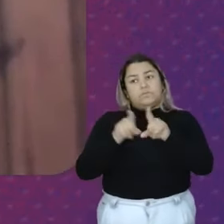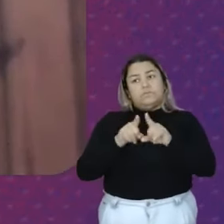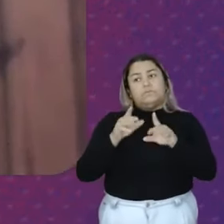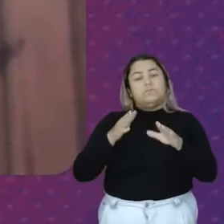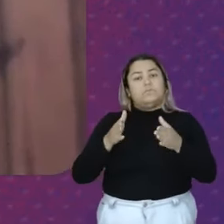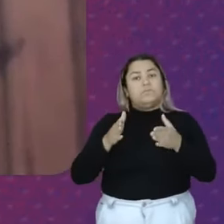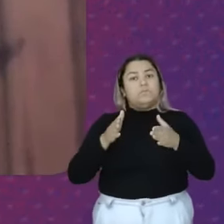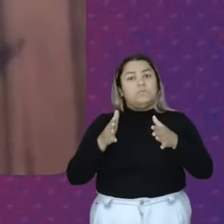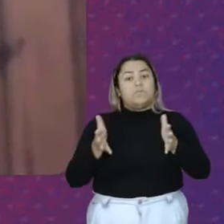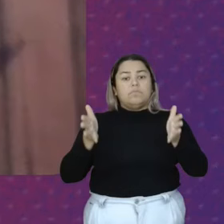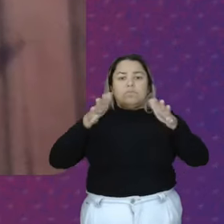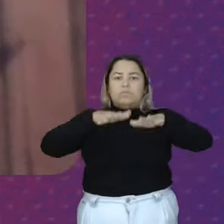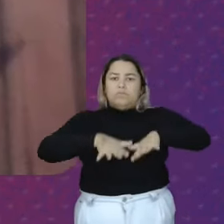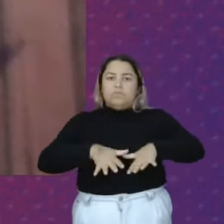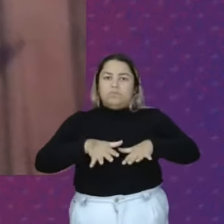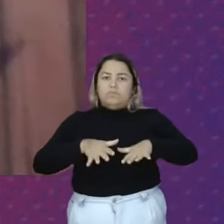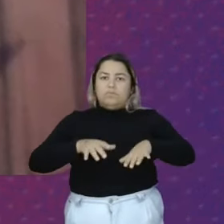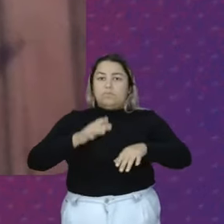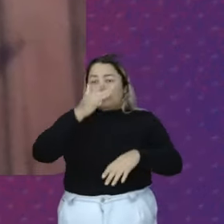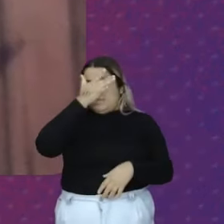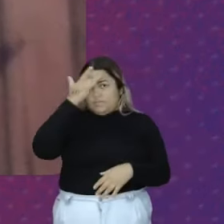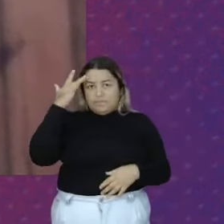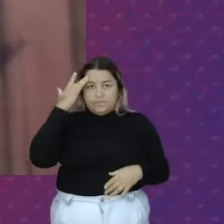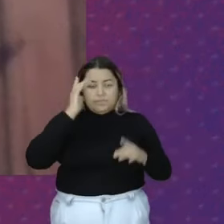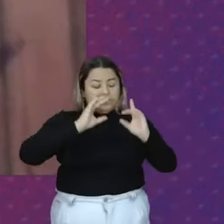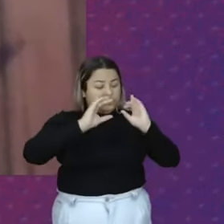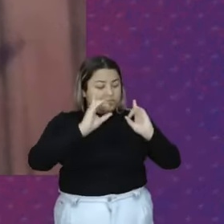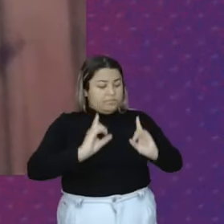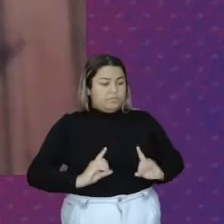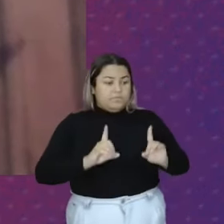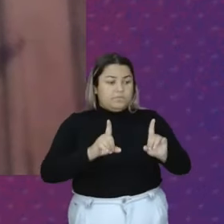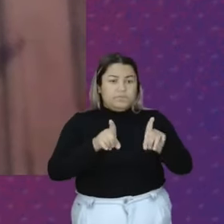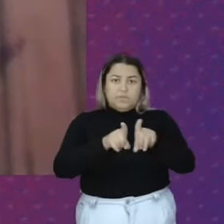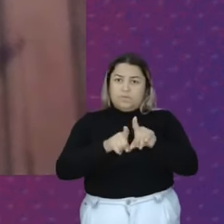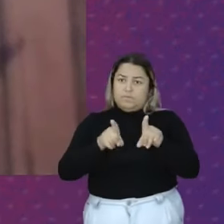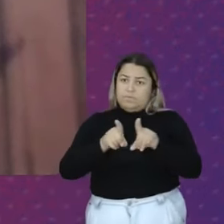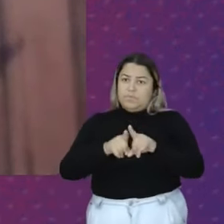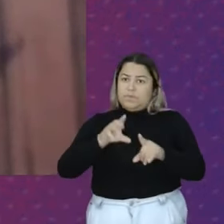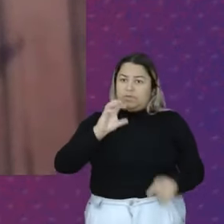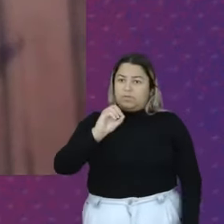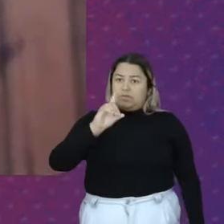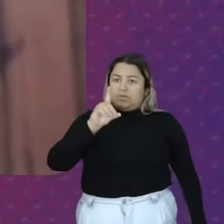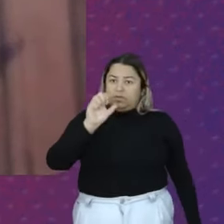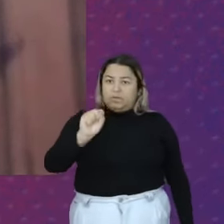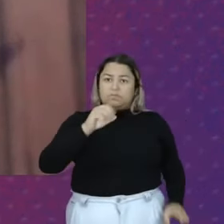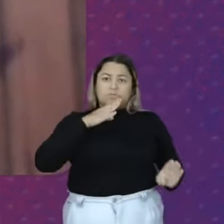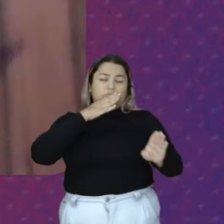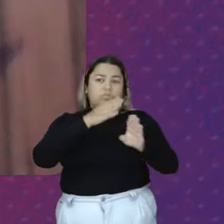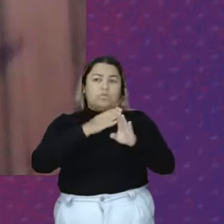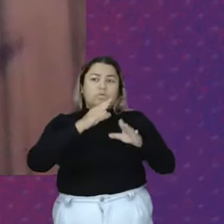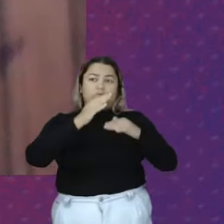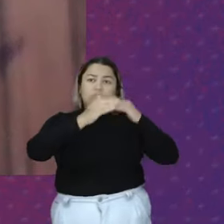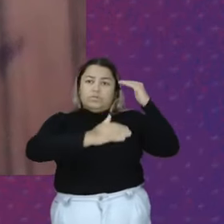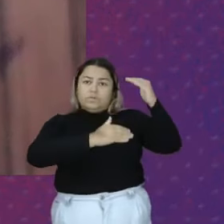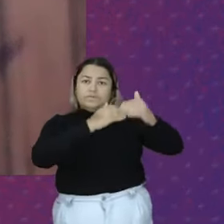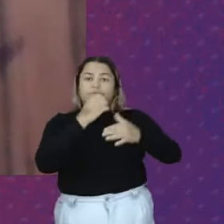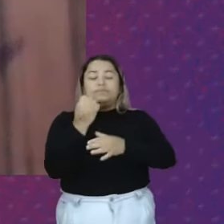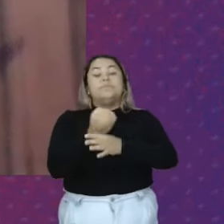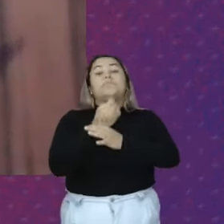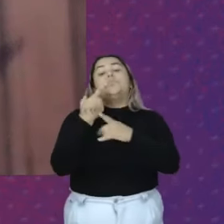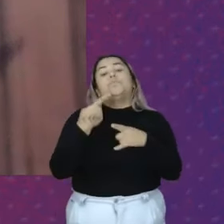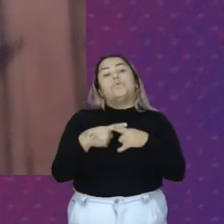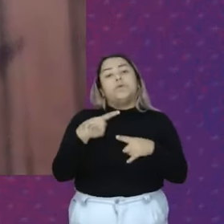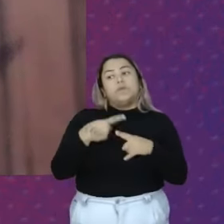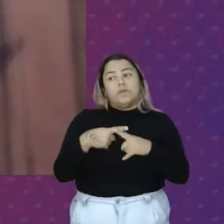acessibilidade a inclusão da pessoa com deficiência fazem parte dos ods dos objetivos do milênio dos 30 objetivos do milênio por